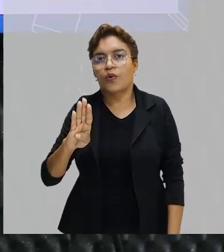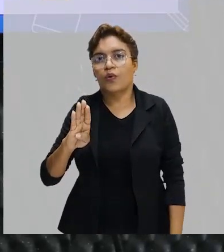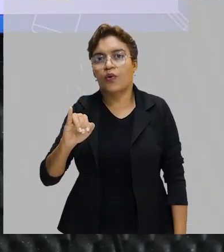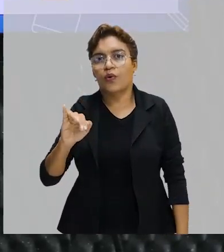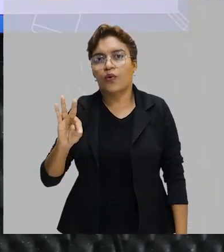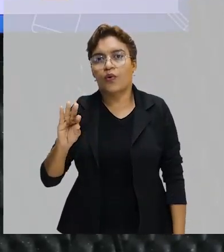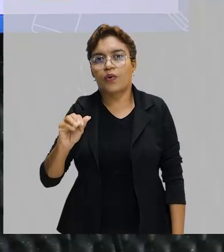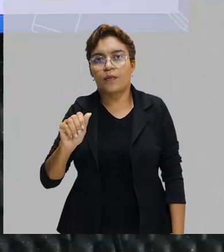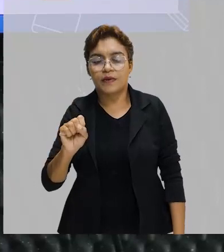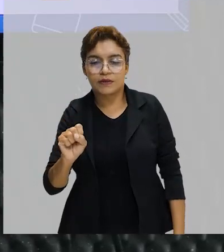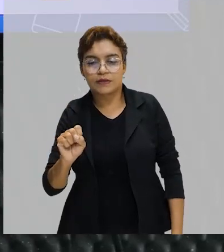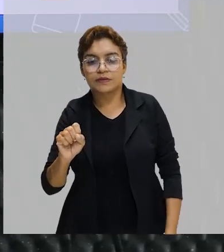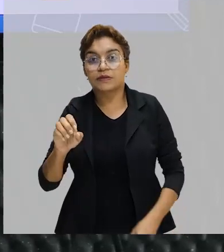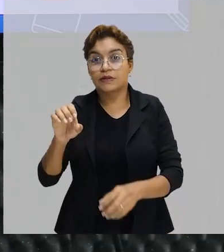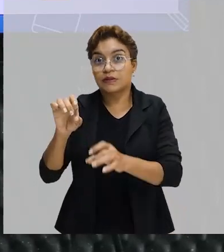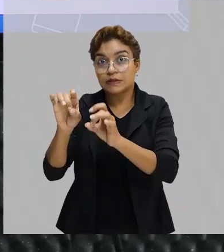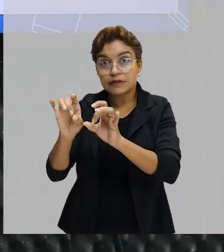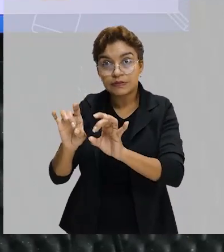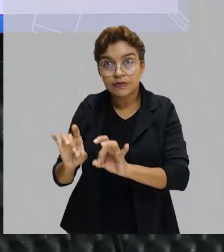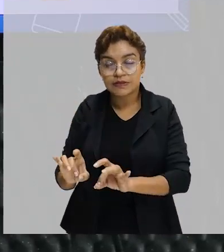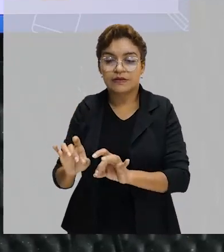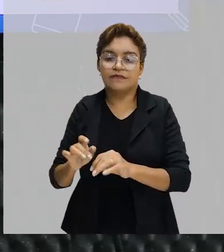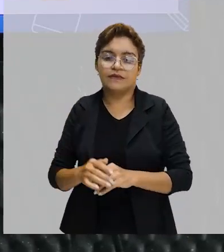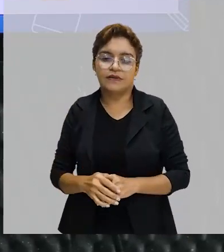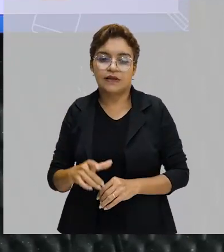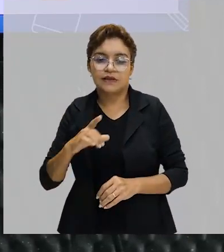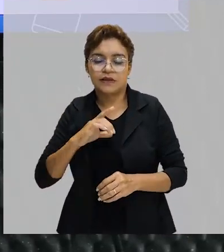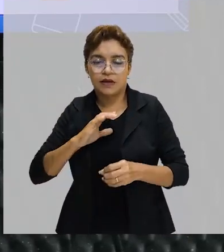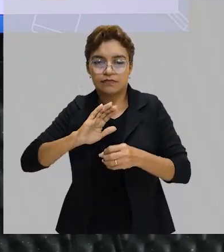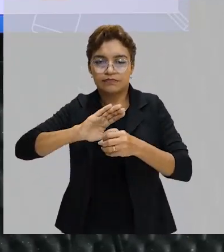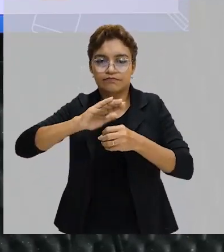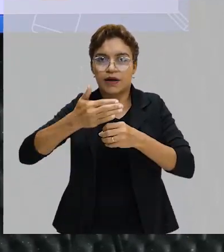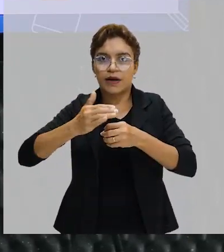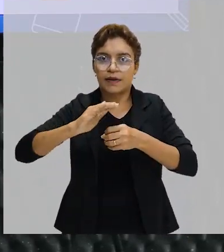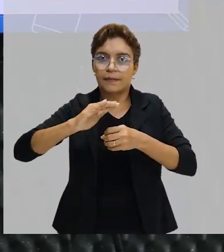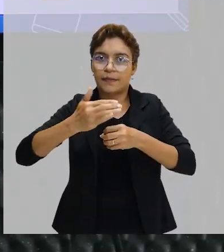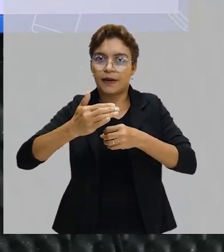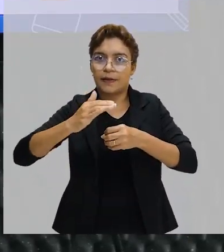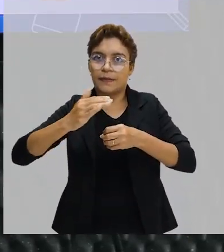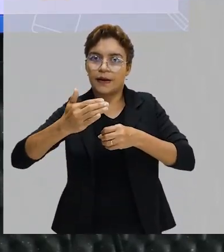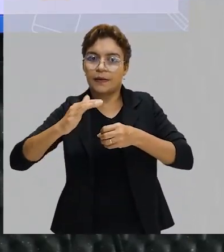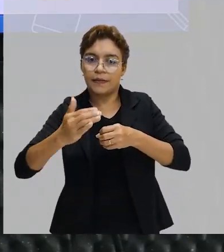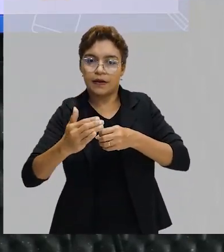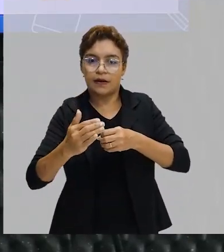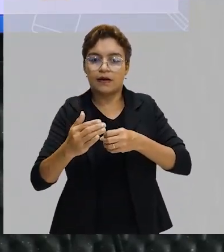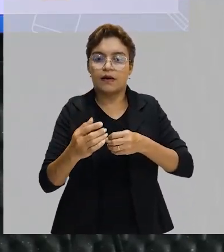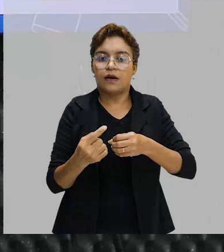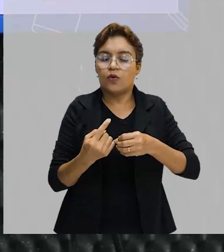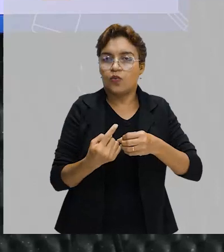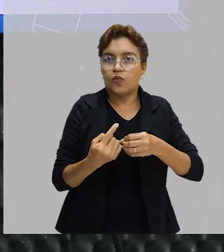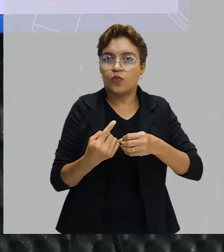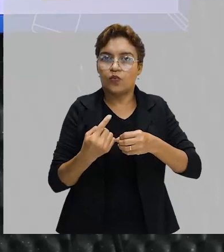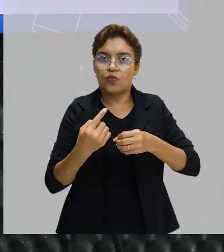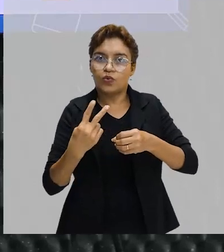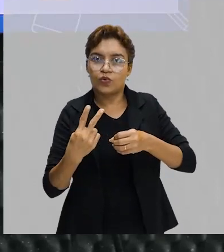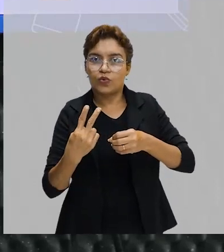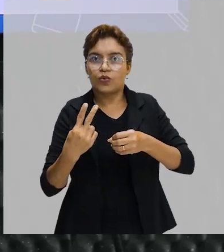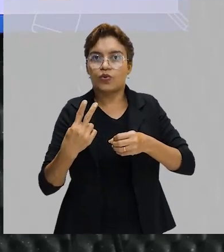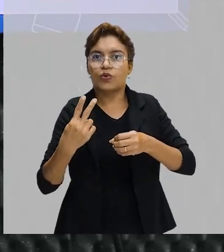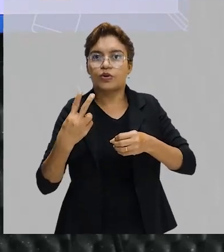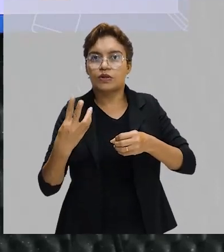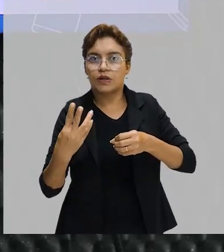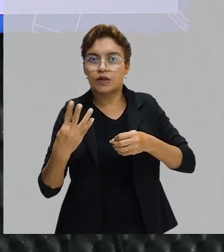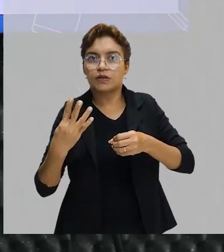Os famosos níveis de energia ou camadas eletrônicas. Nível 1, nível 2, nível 3, nível